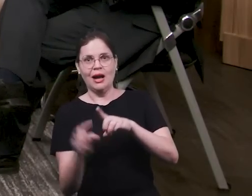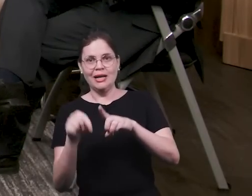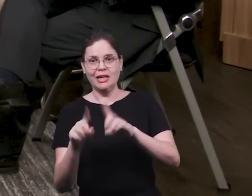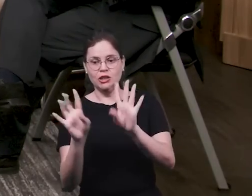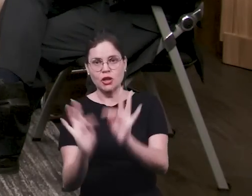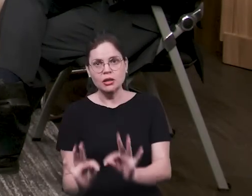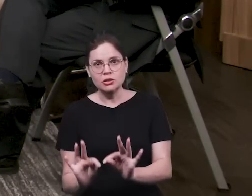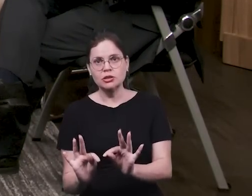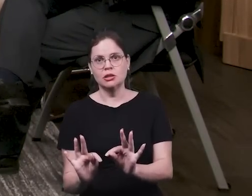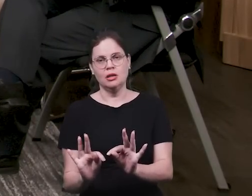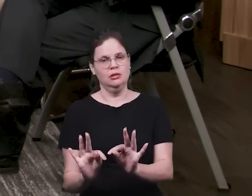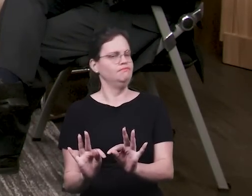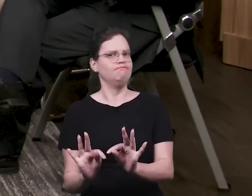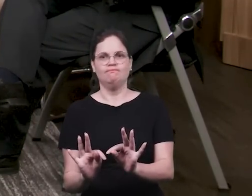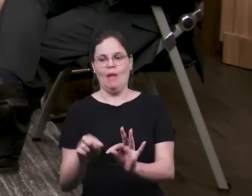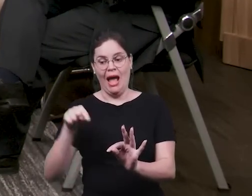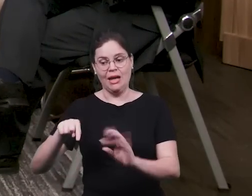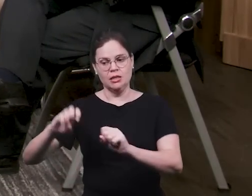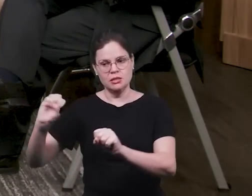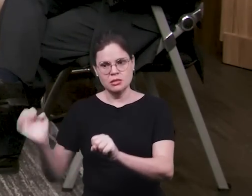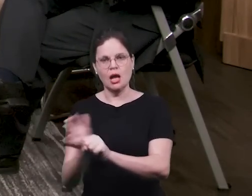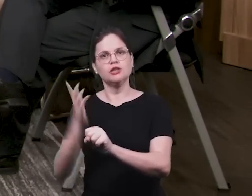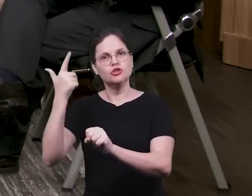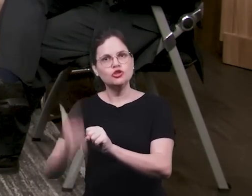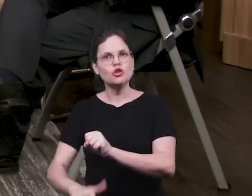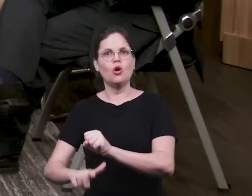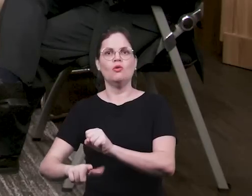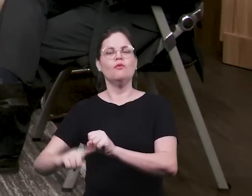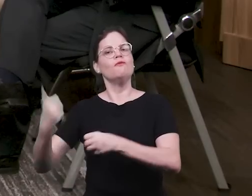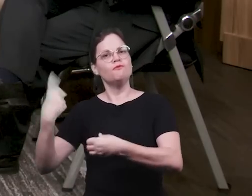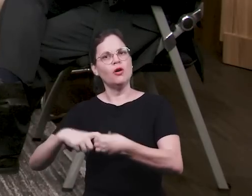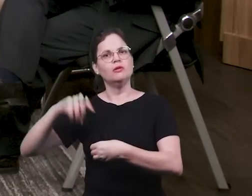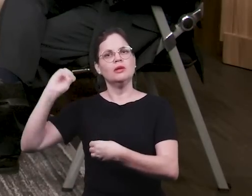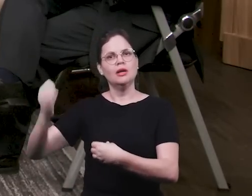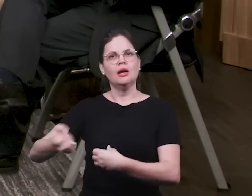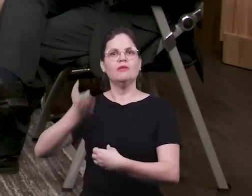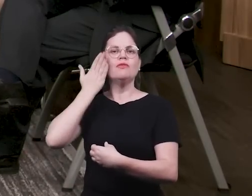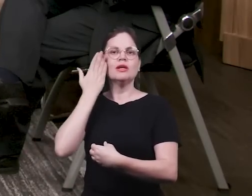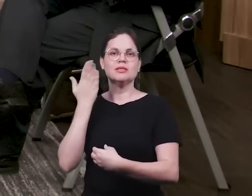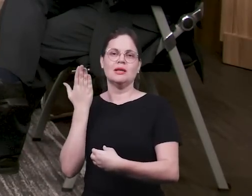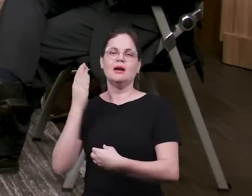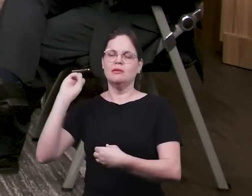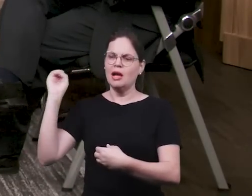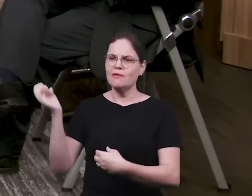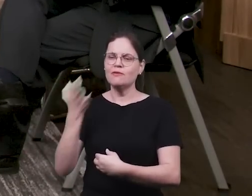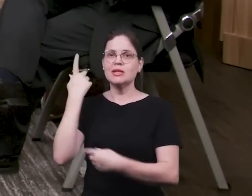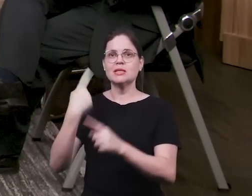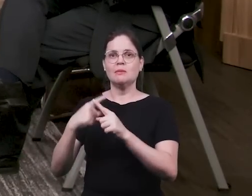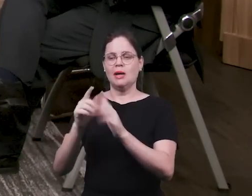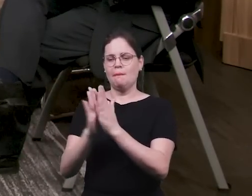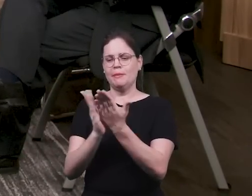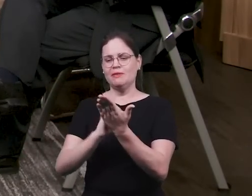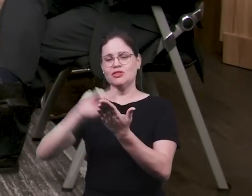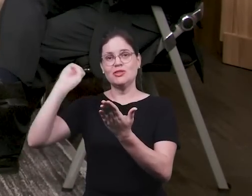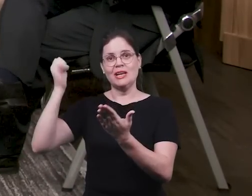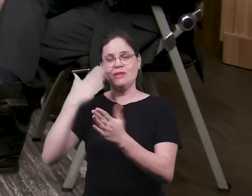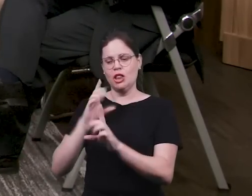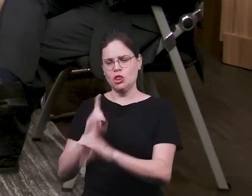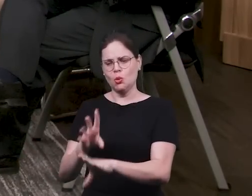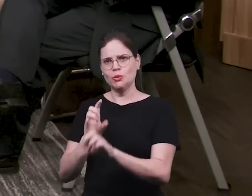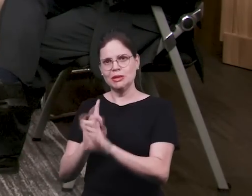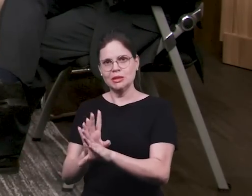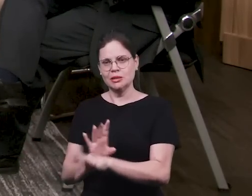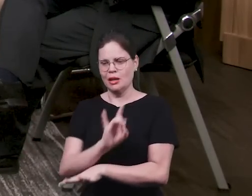outra vez. Os 7 Espíritos de Deus. Entra a revelação outra vez da palavra. Porque é a palavra no coração do